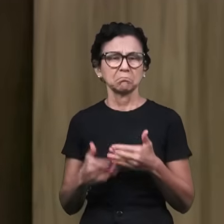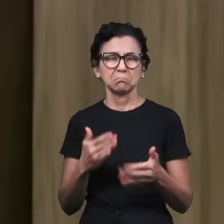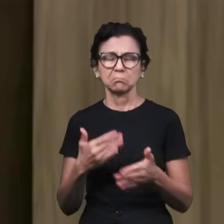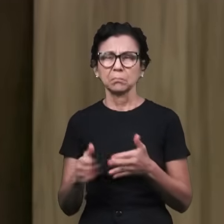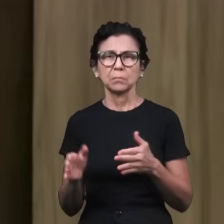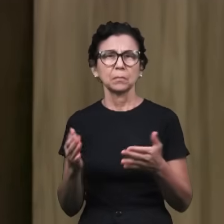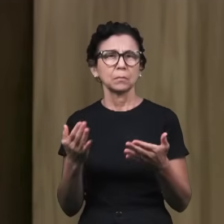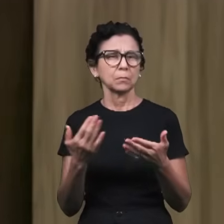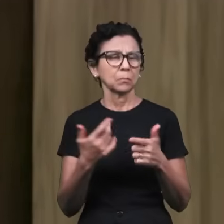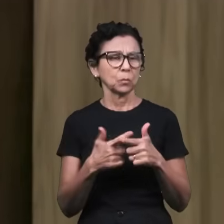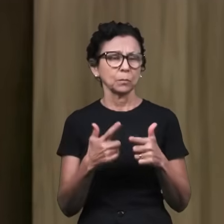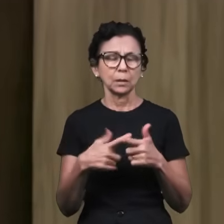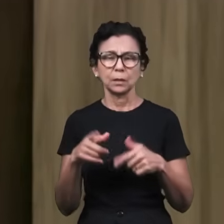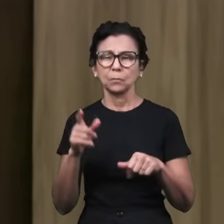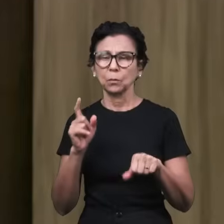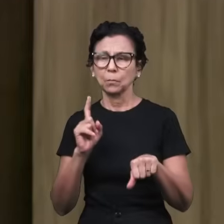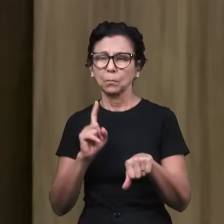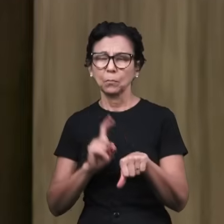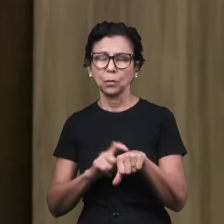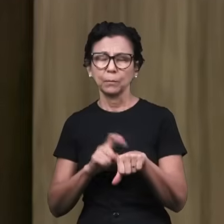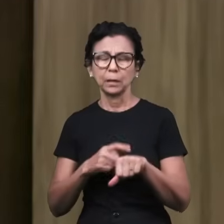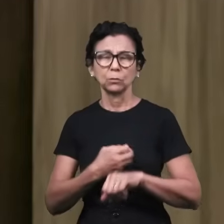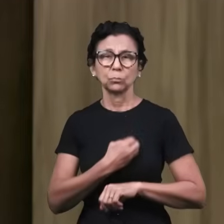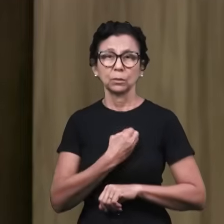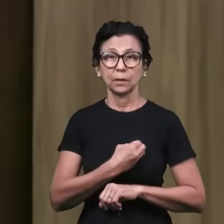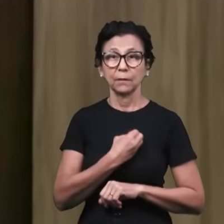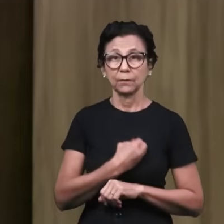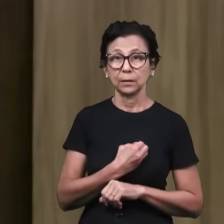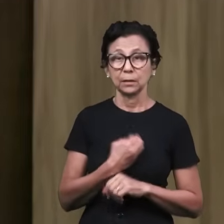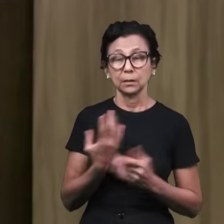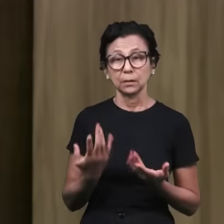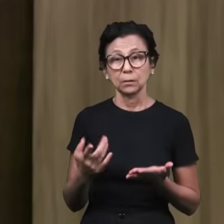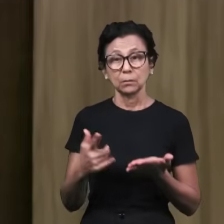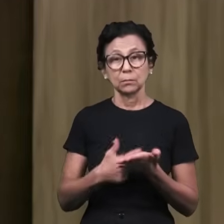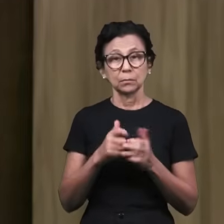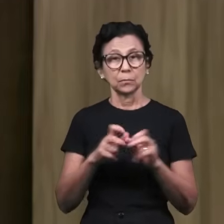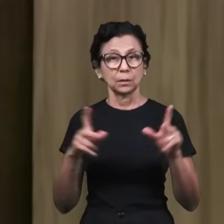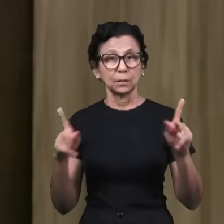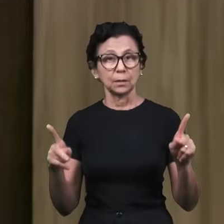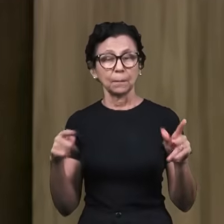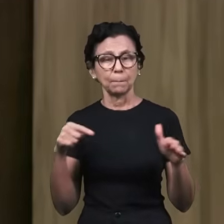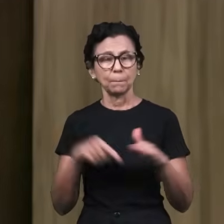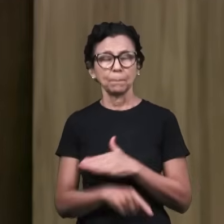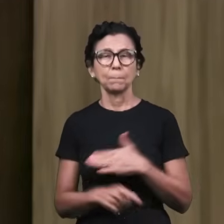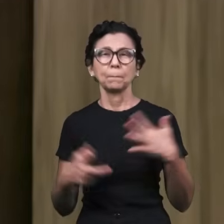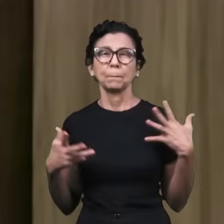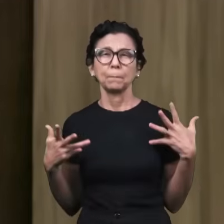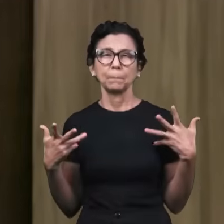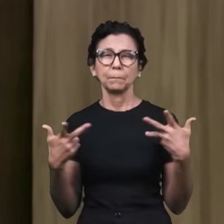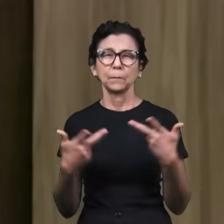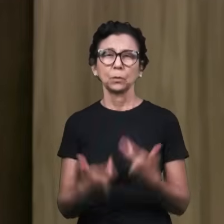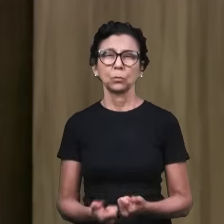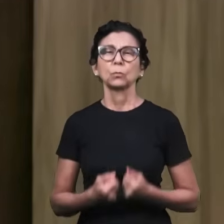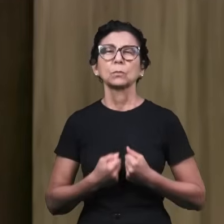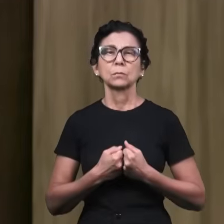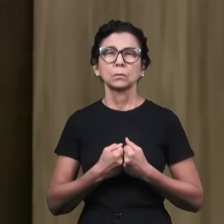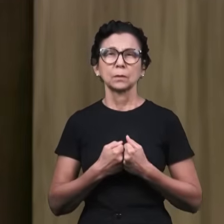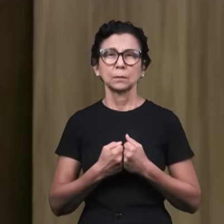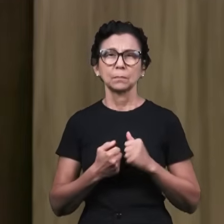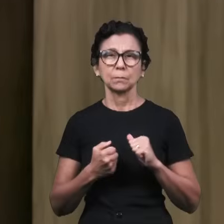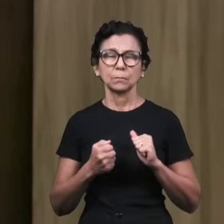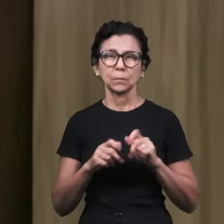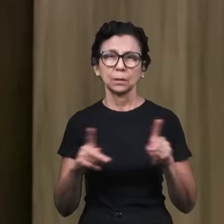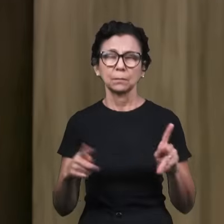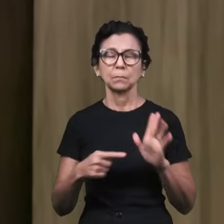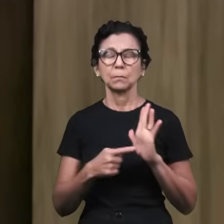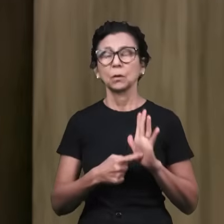Amém. Profundo, maravilhoso, grandioso, nos faz conhecer esse Jesus. E eu